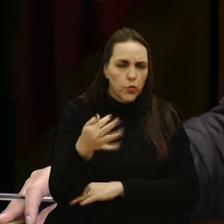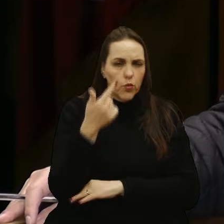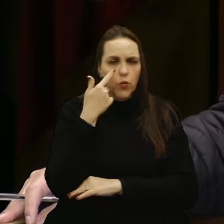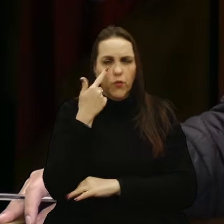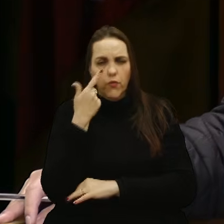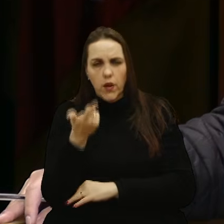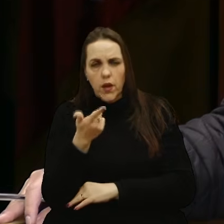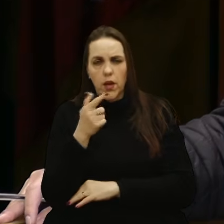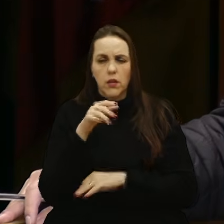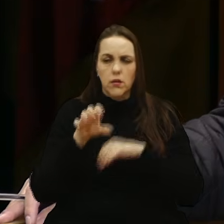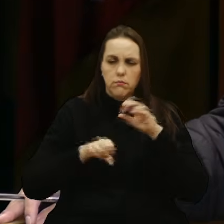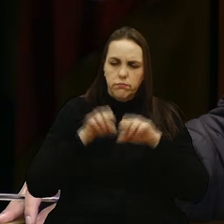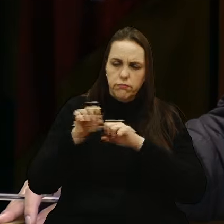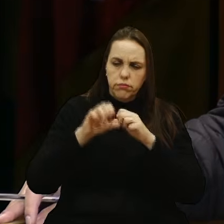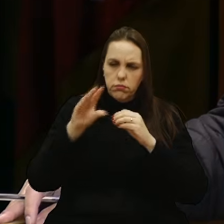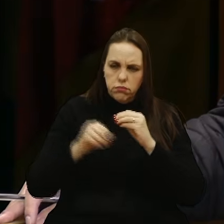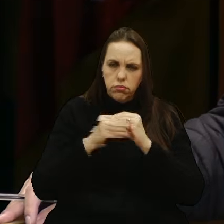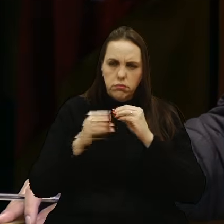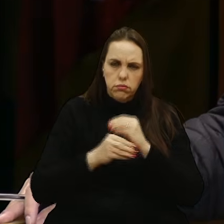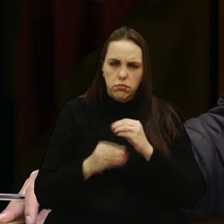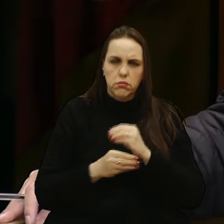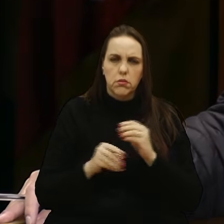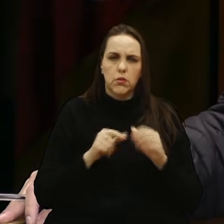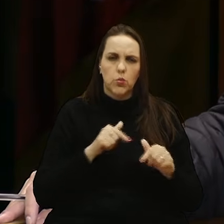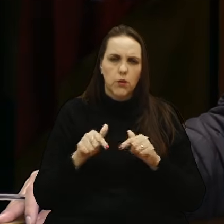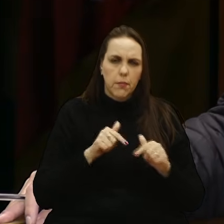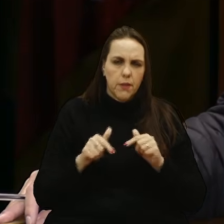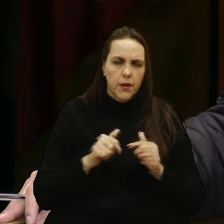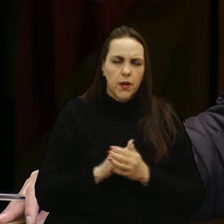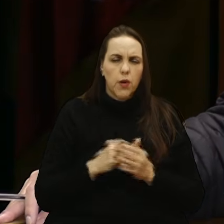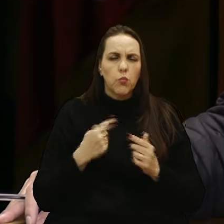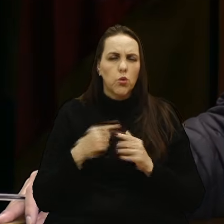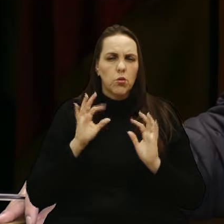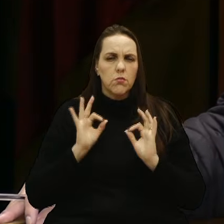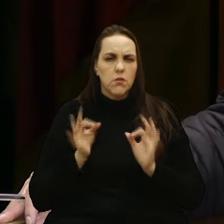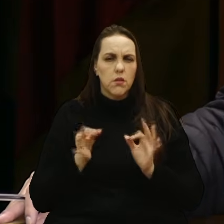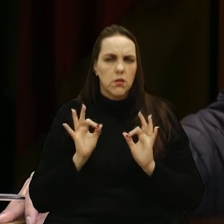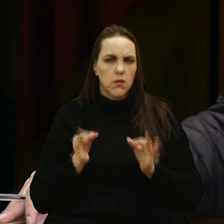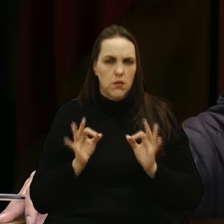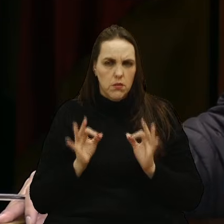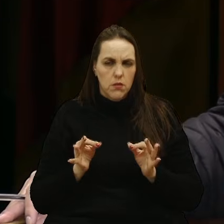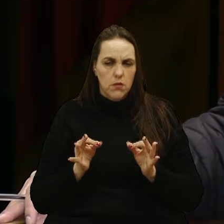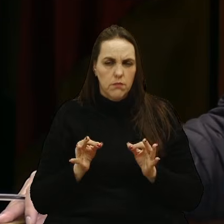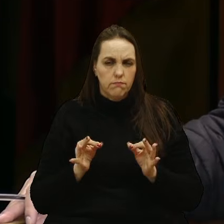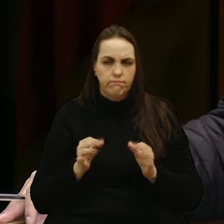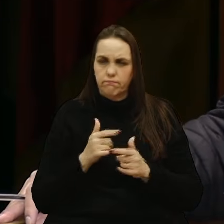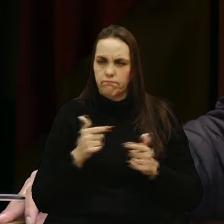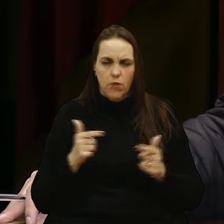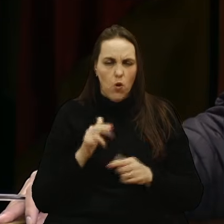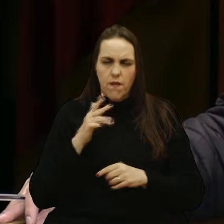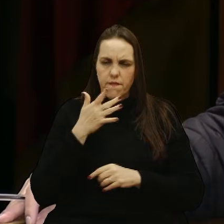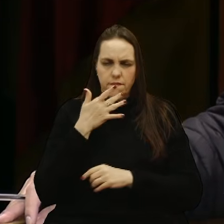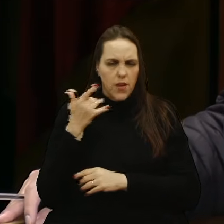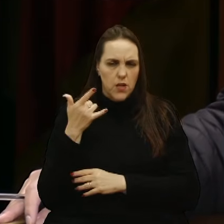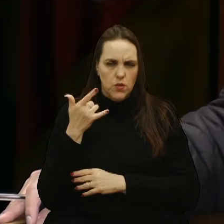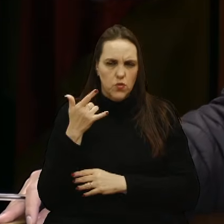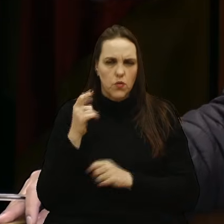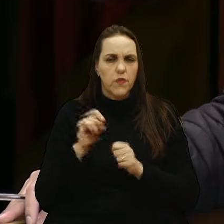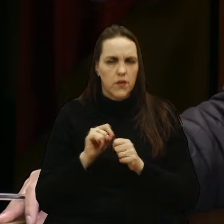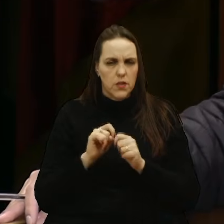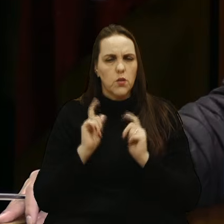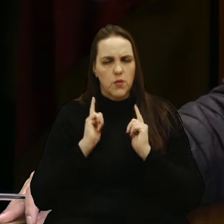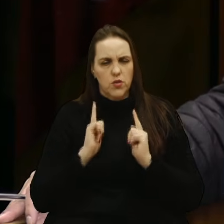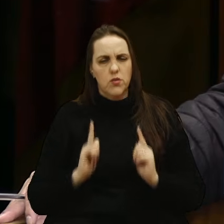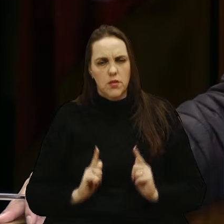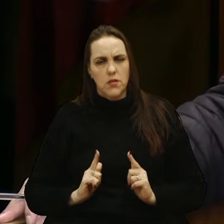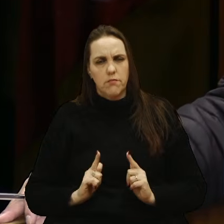estão buscando implementar, porque eu tenho certeza que não tem sido fácil fazer essa gestão